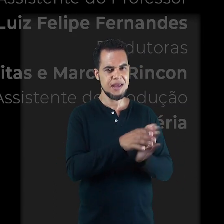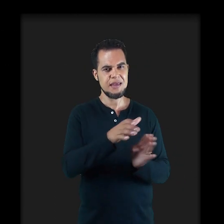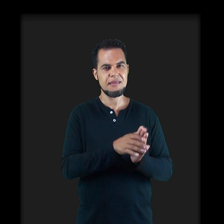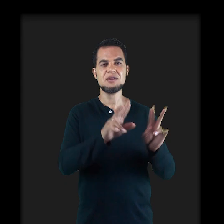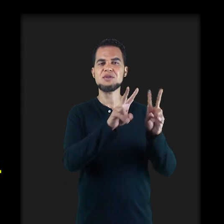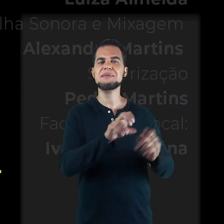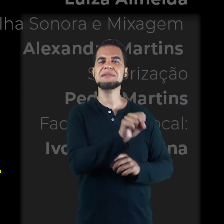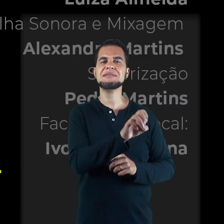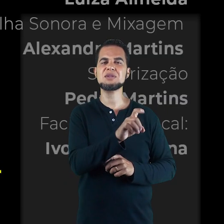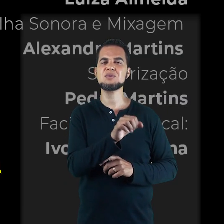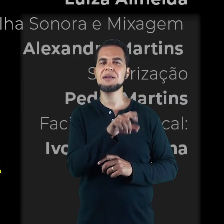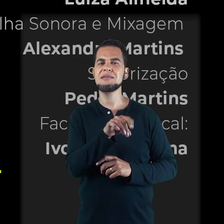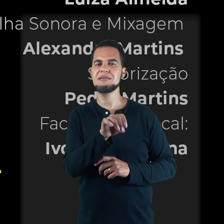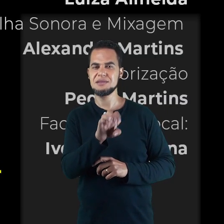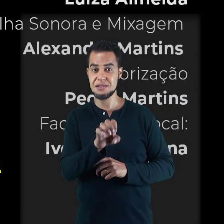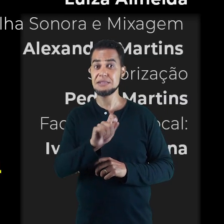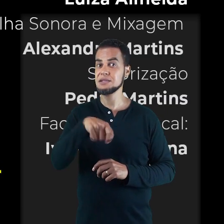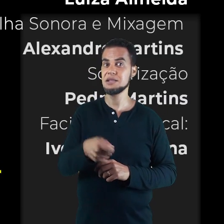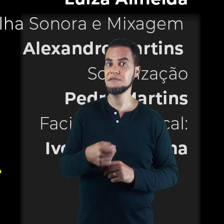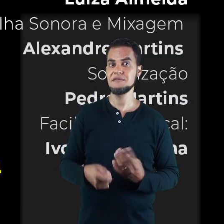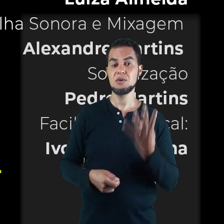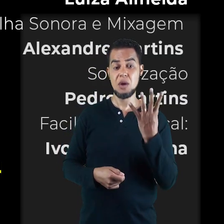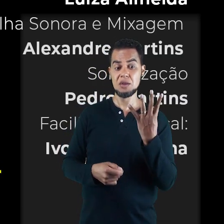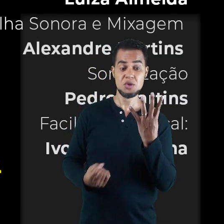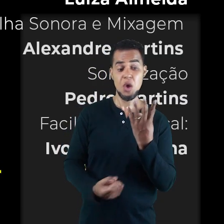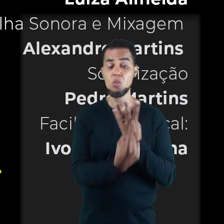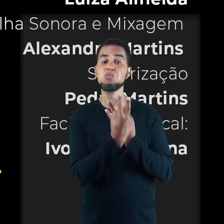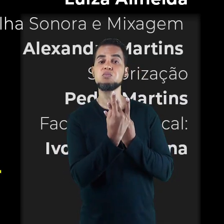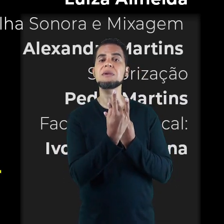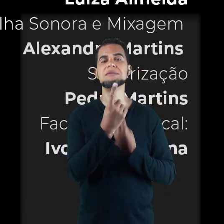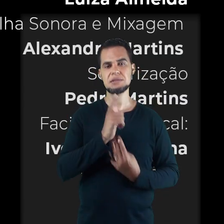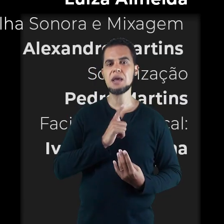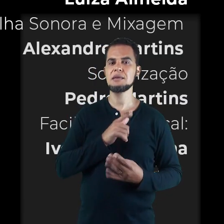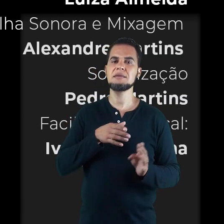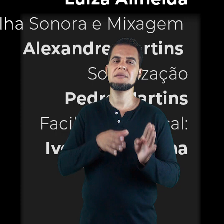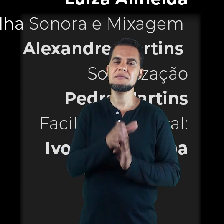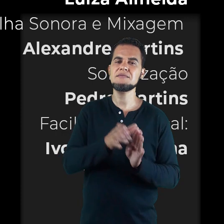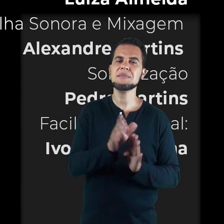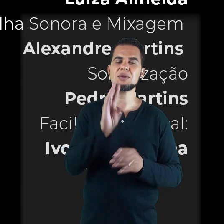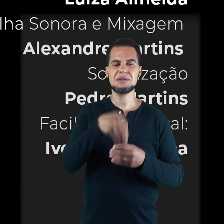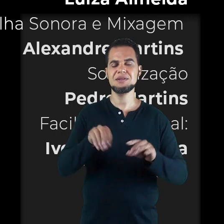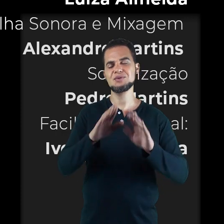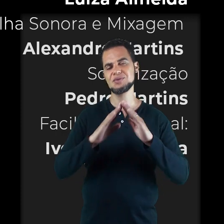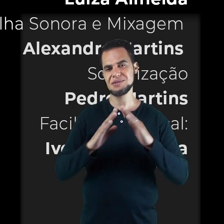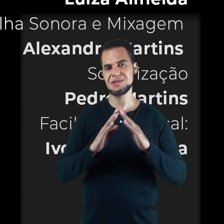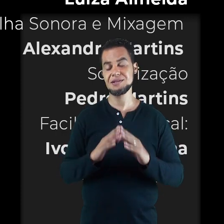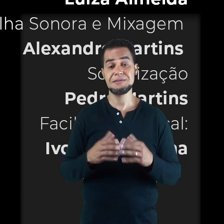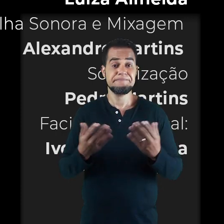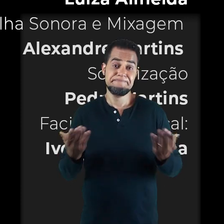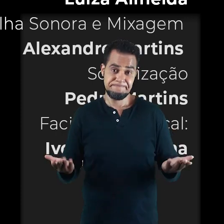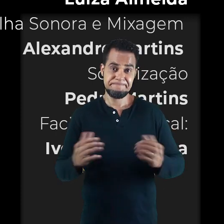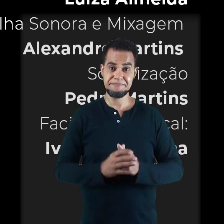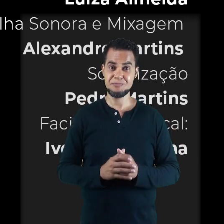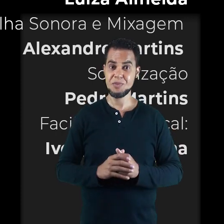filhos sexualmente. Isso significa que apenas 1 em cada 4 estão obtendo essa informação dentro de casa, contrapondo-se ao